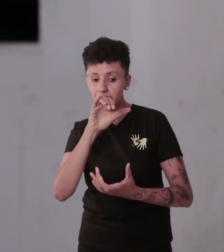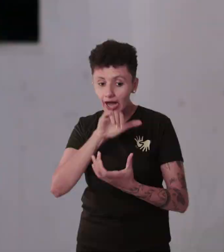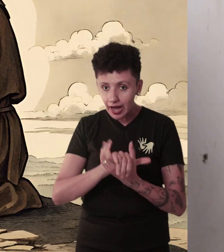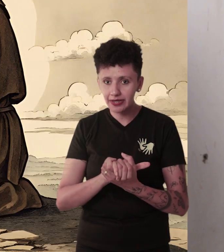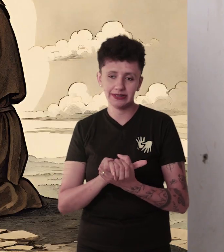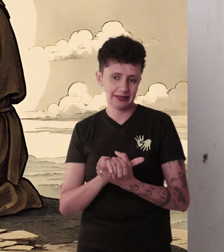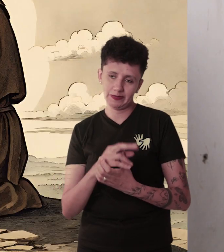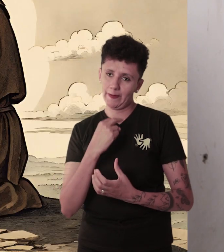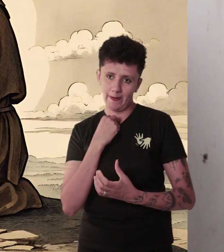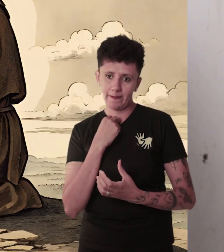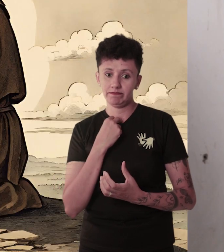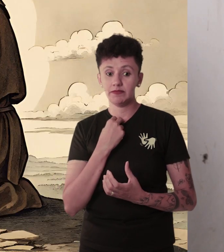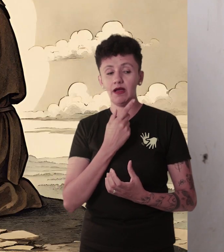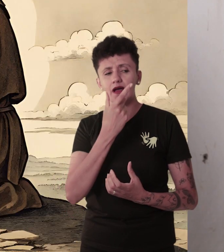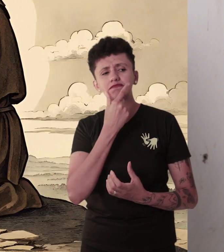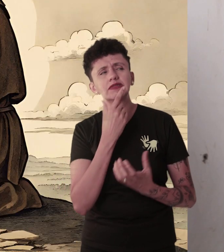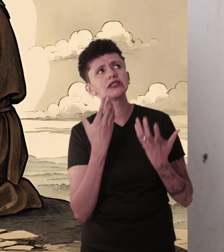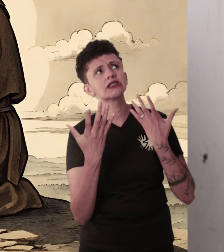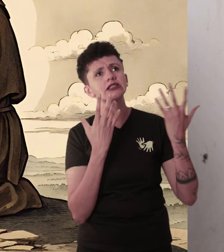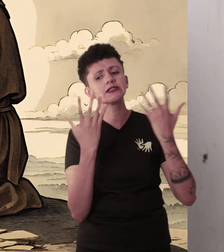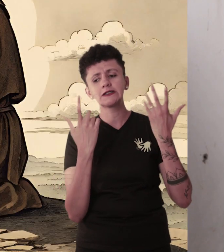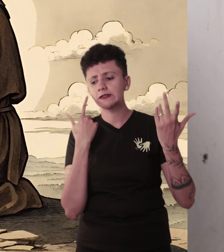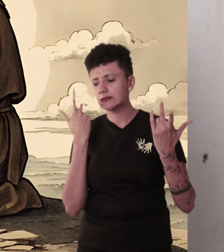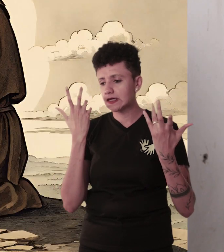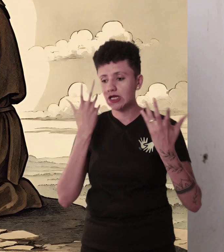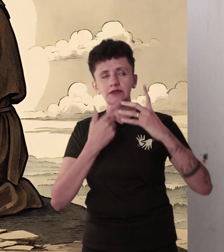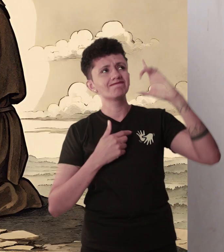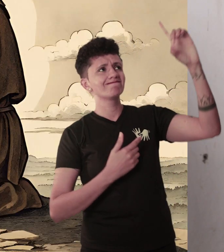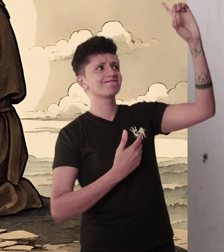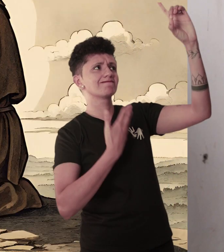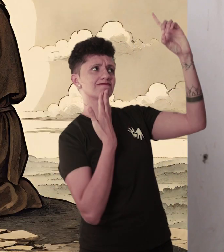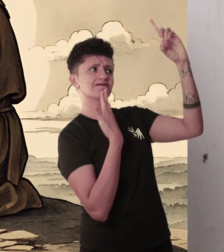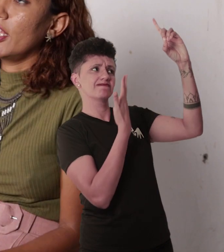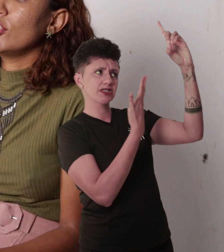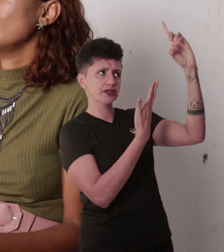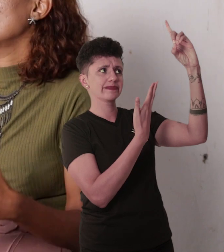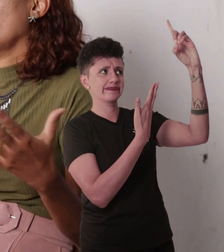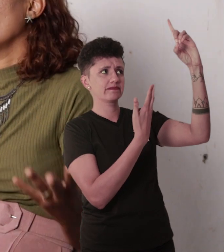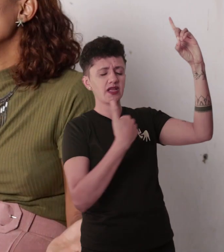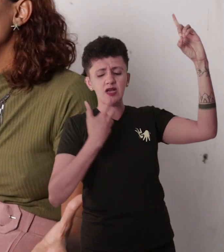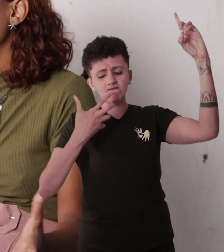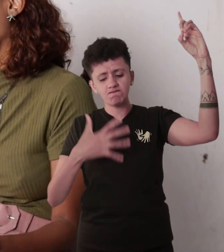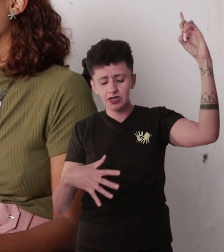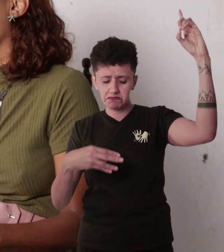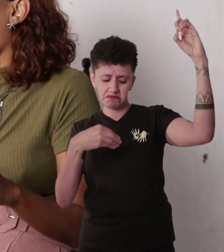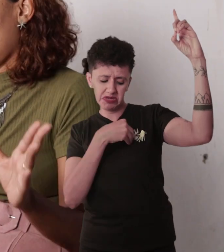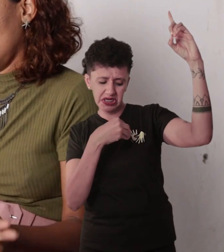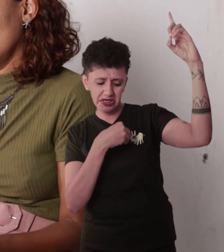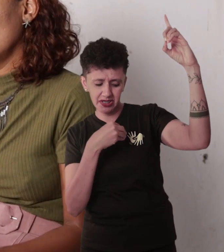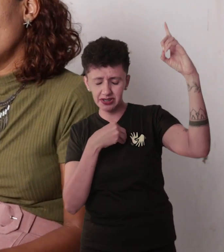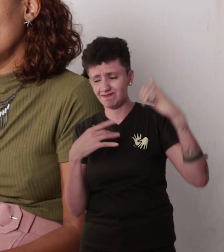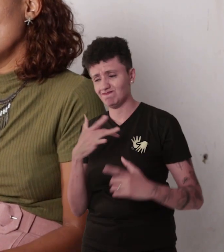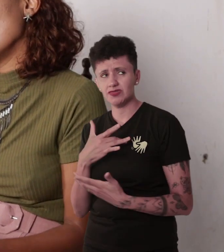casar. Ele pede a Deus, ele faz a Deus um pedido. Eu não quero